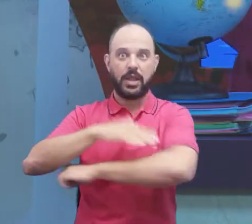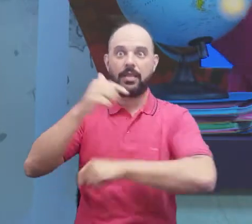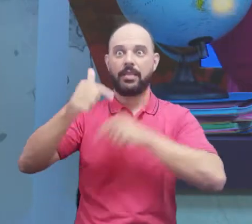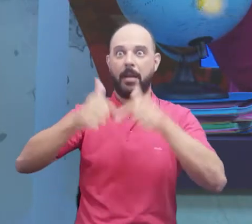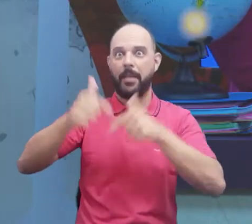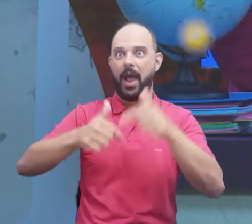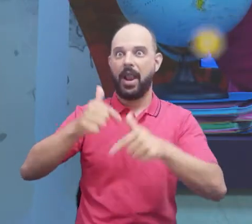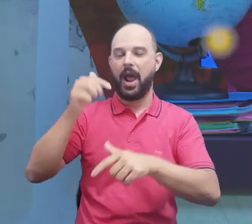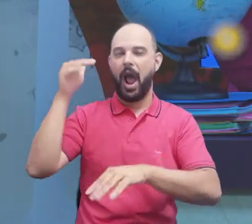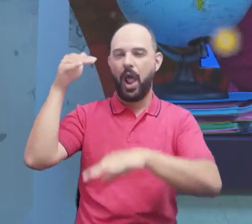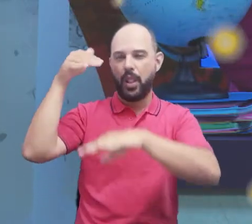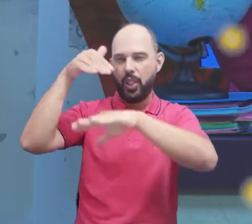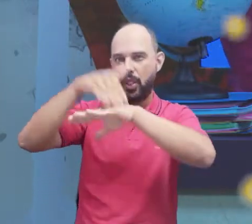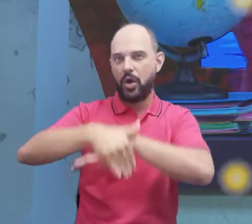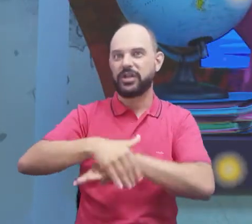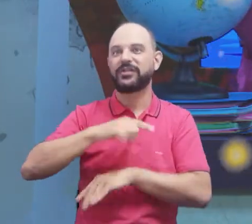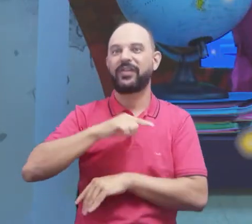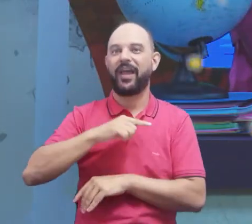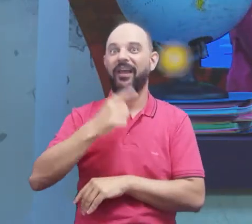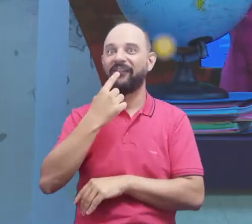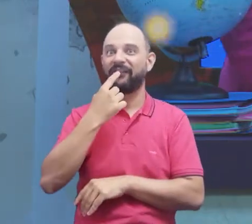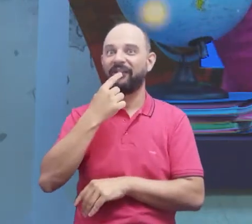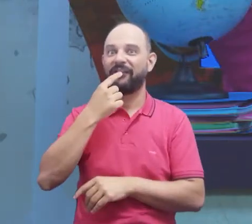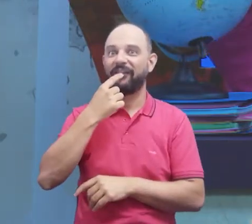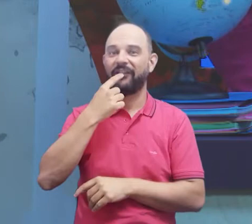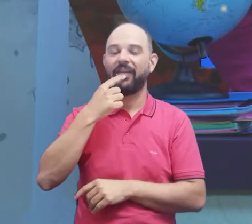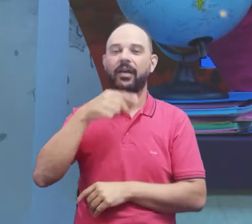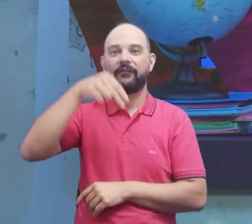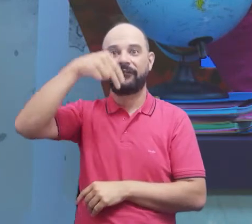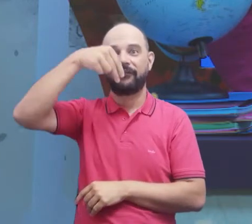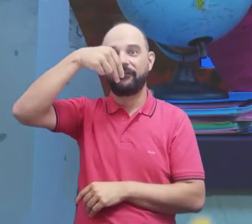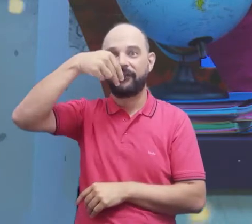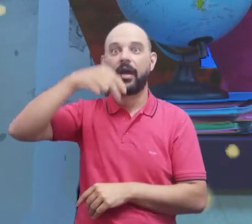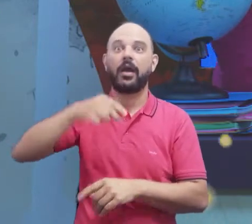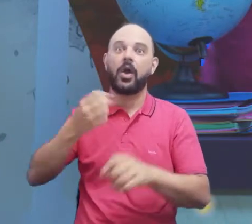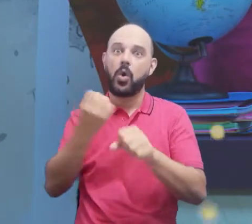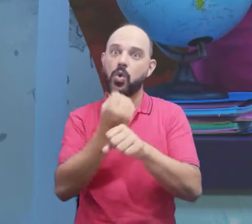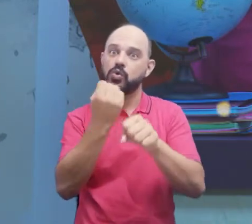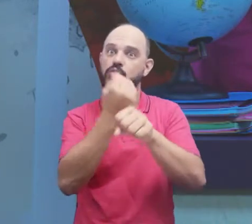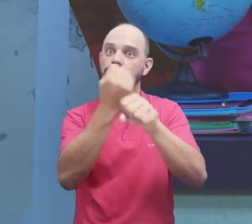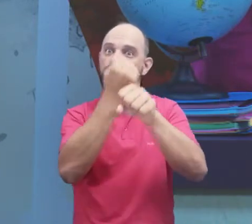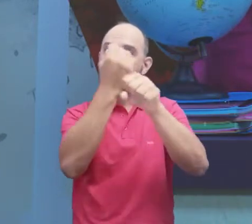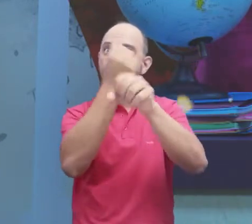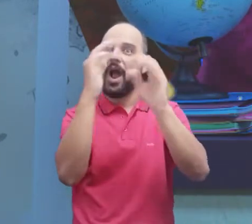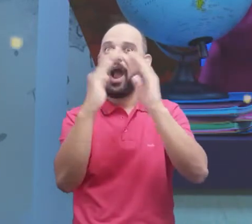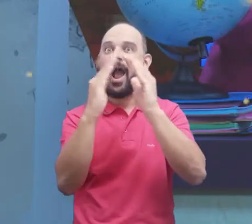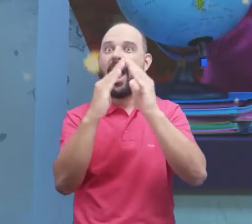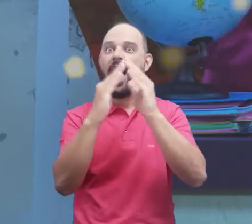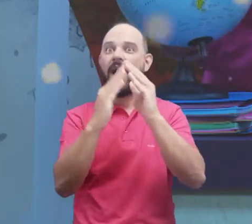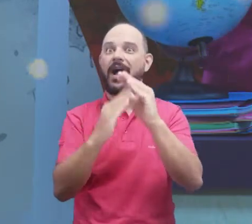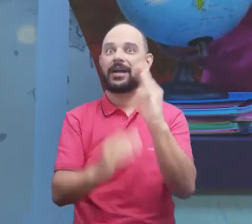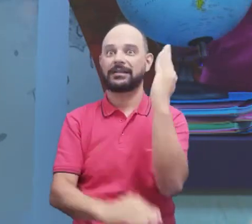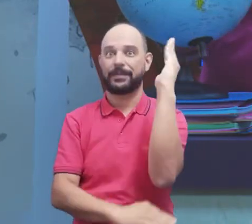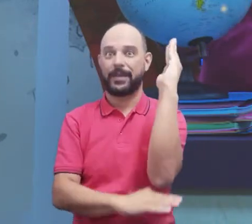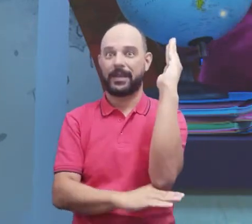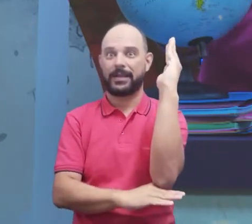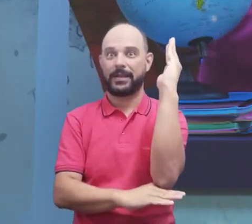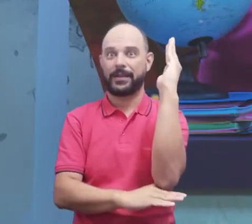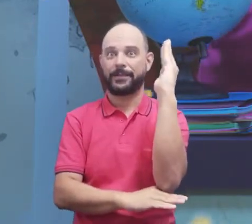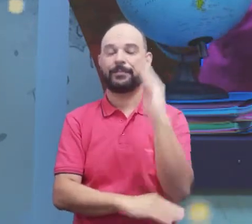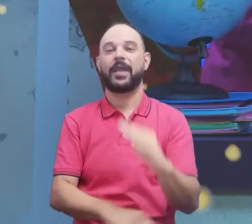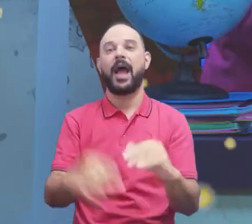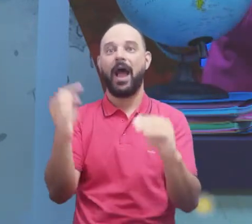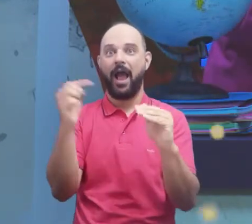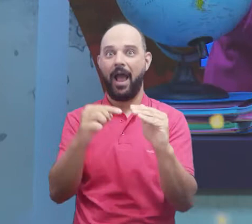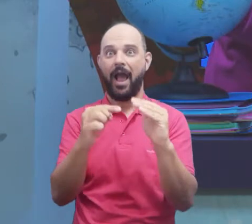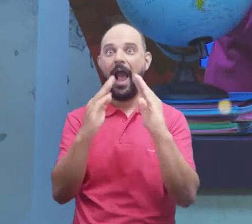a cauda para construir sua casa de madeira. O detalhe é que a casa dos castores fica em uma represa. Eles criam